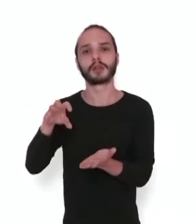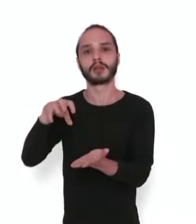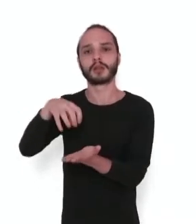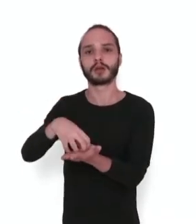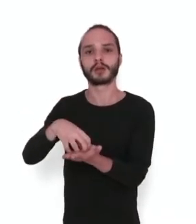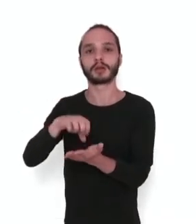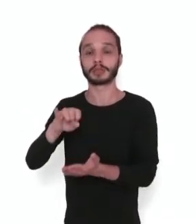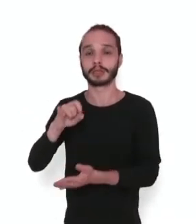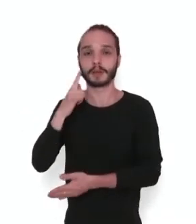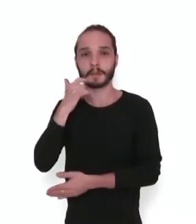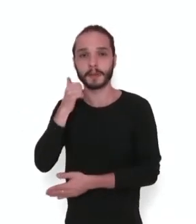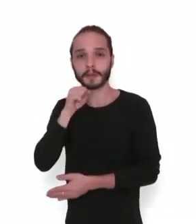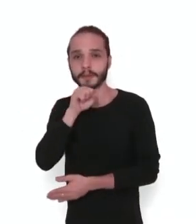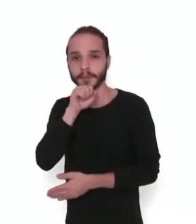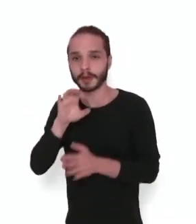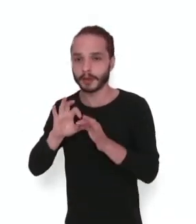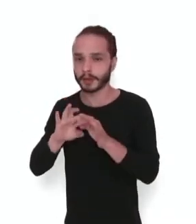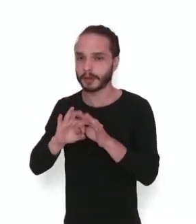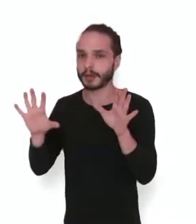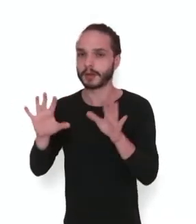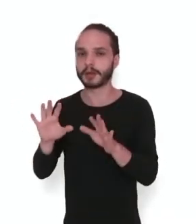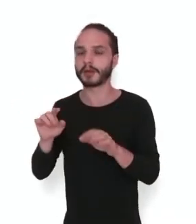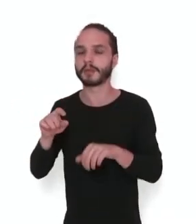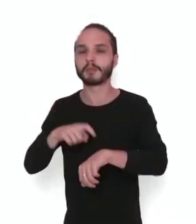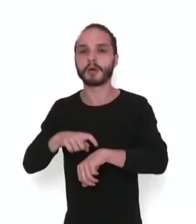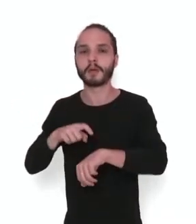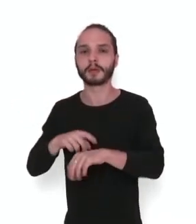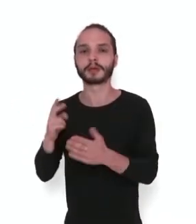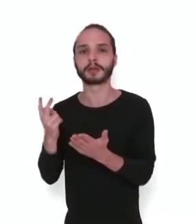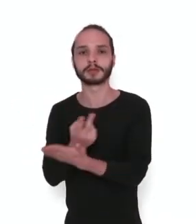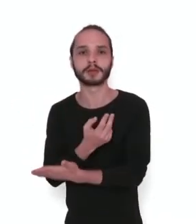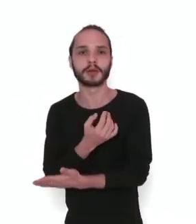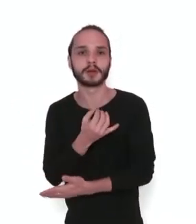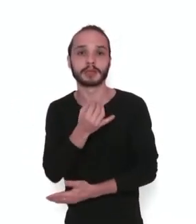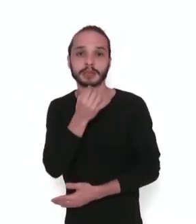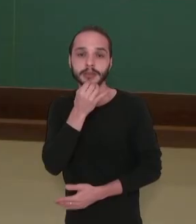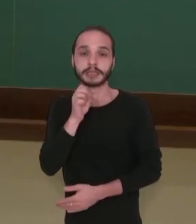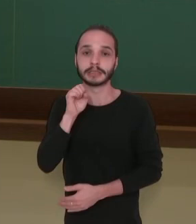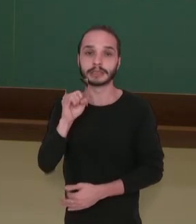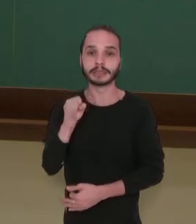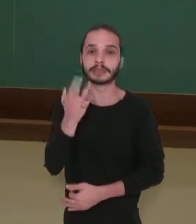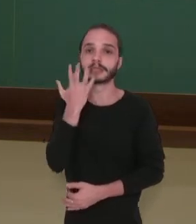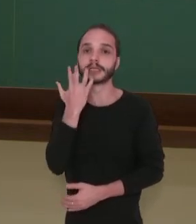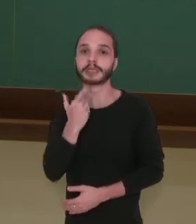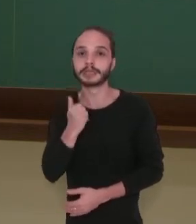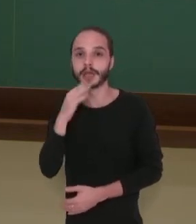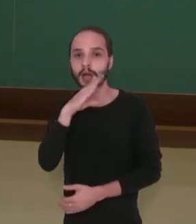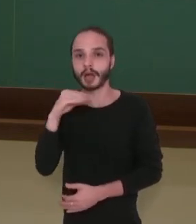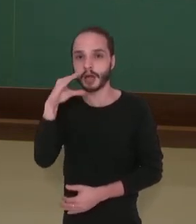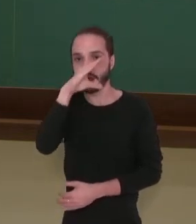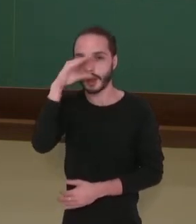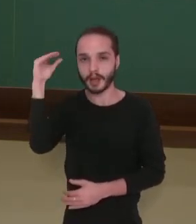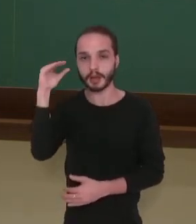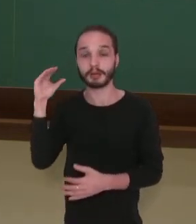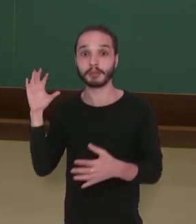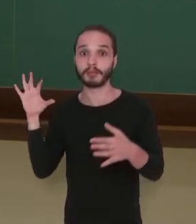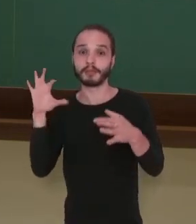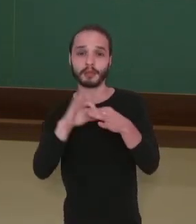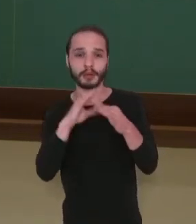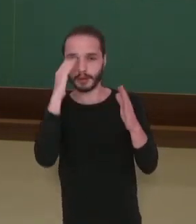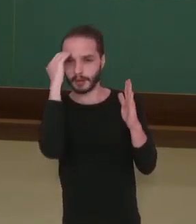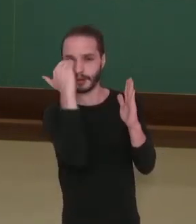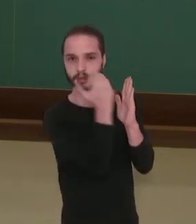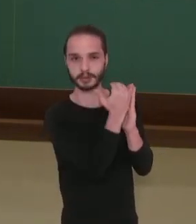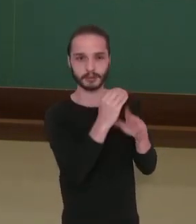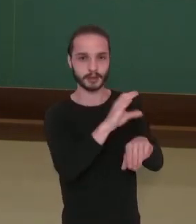pais ou responsáveis da situação ocorrida, quando criança ou adolescente, conforme a Constituição Federal. Entre essas outras